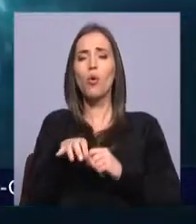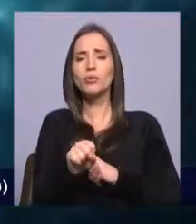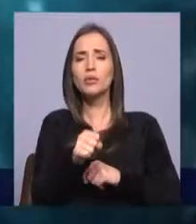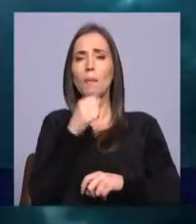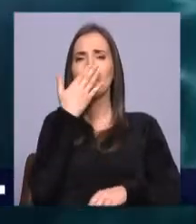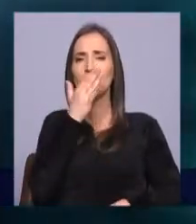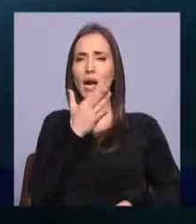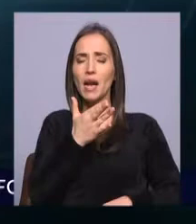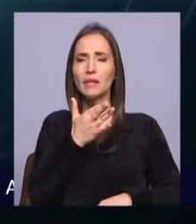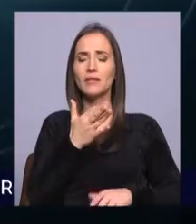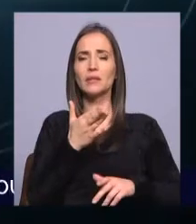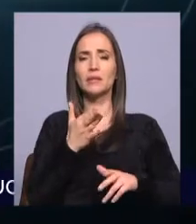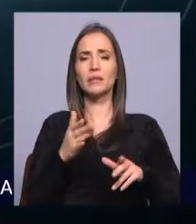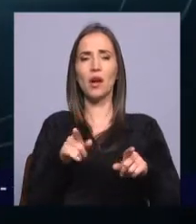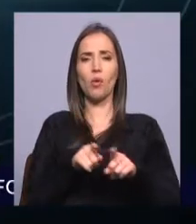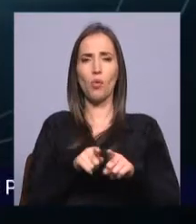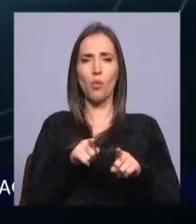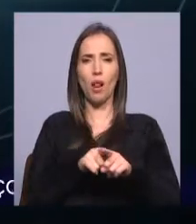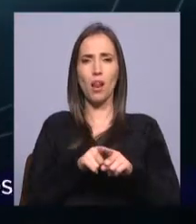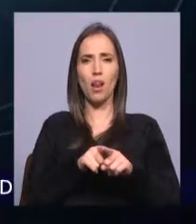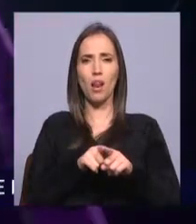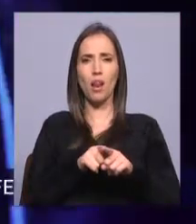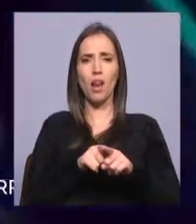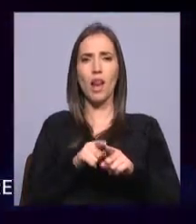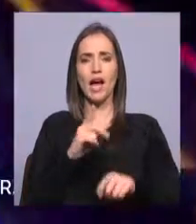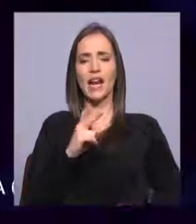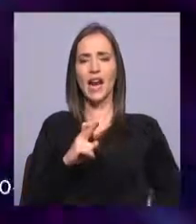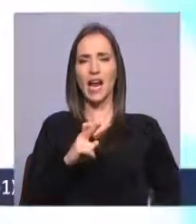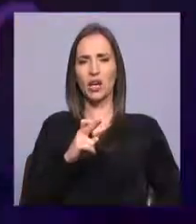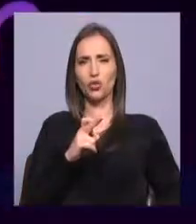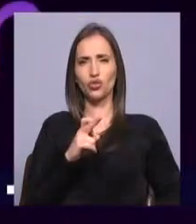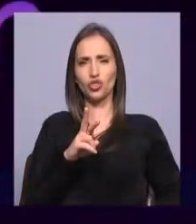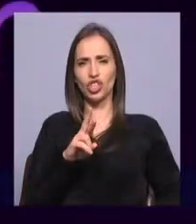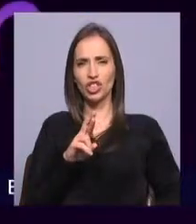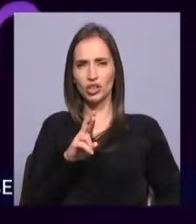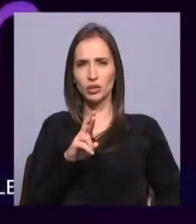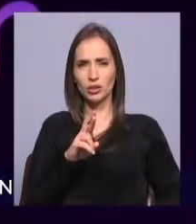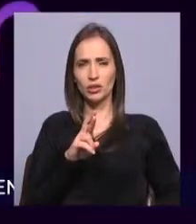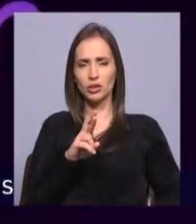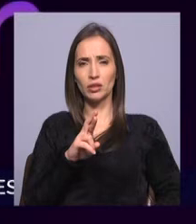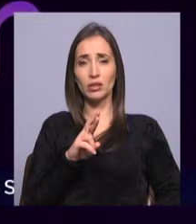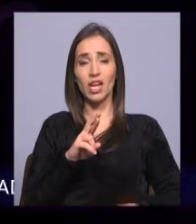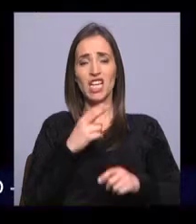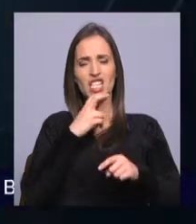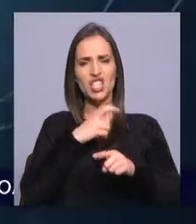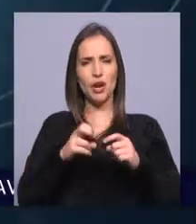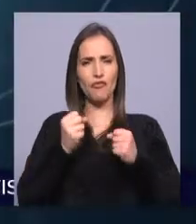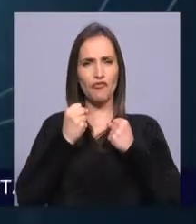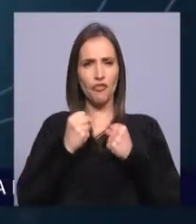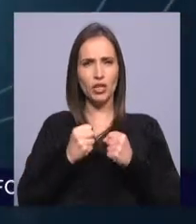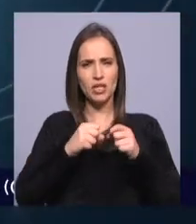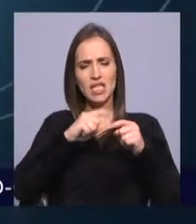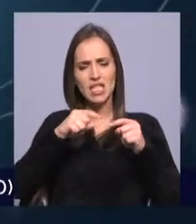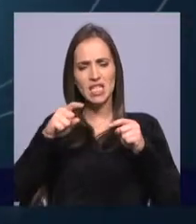de grandes manchas de raio-x, que é a segunda energia mais poderosa do universo, com vários milhões de graus